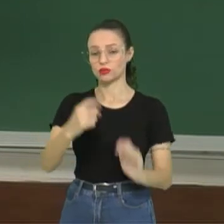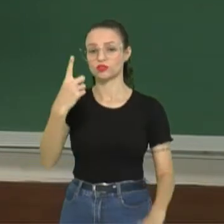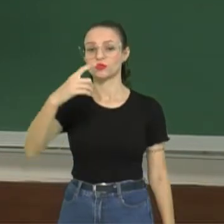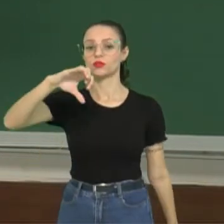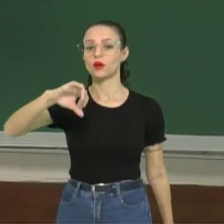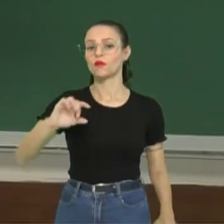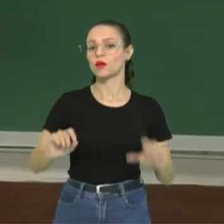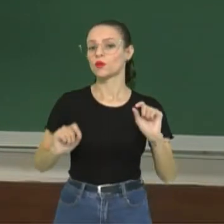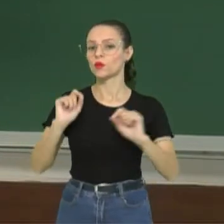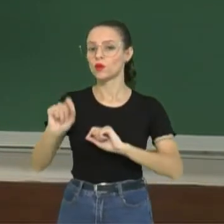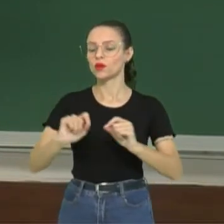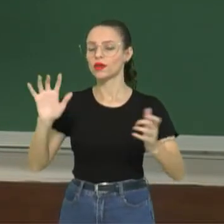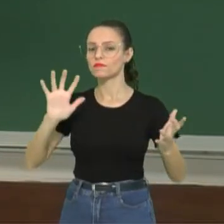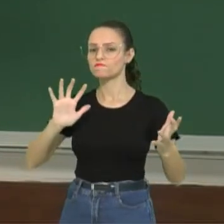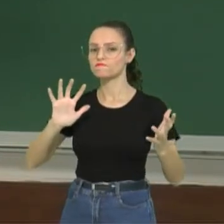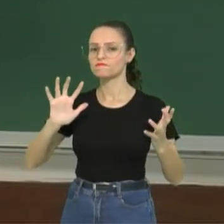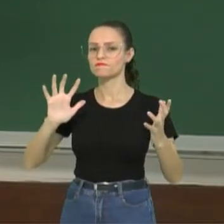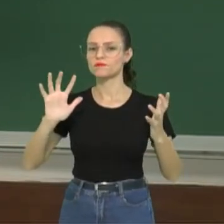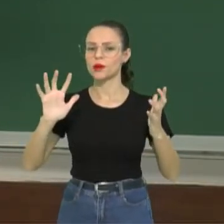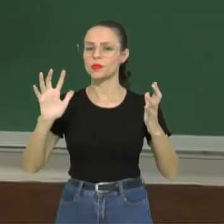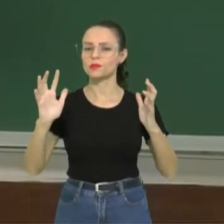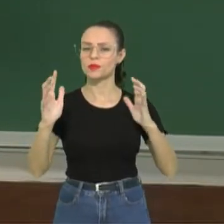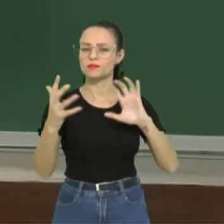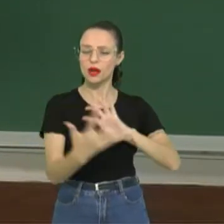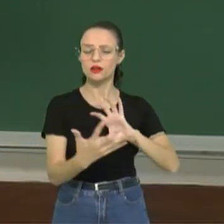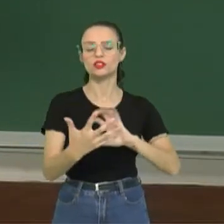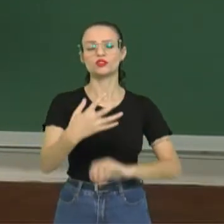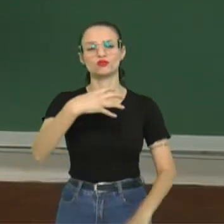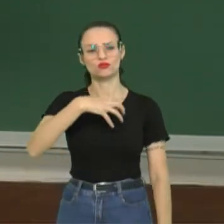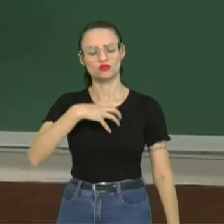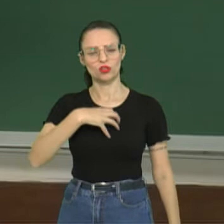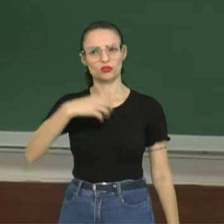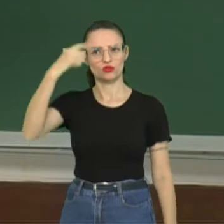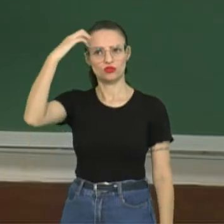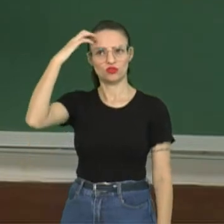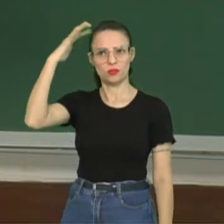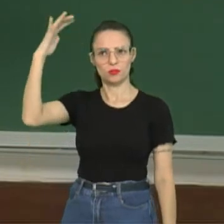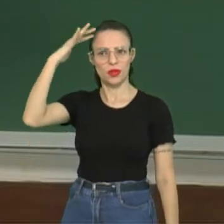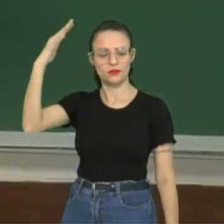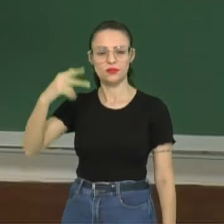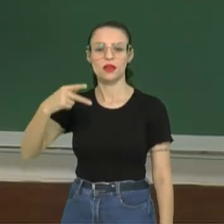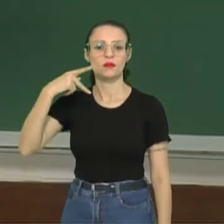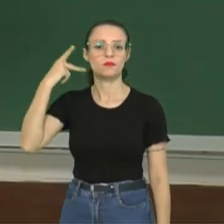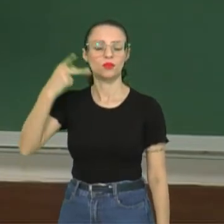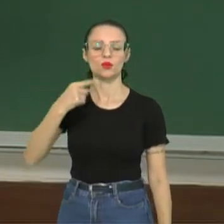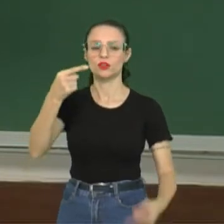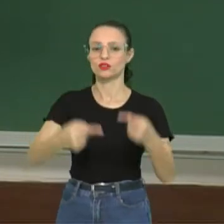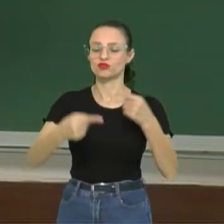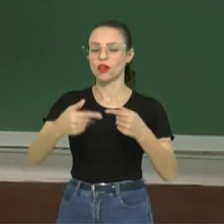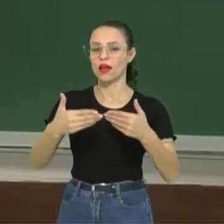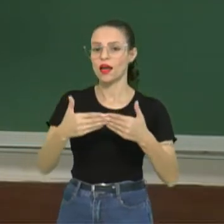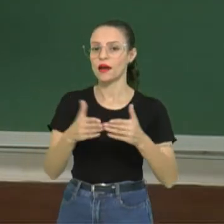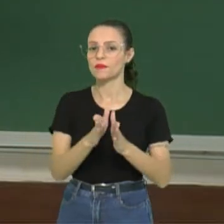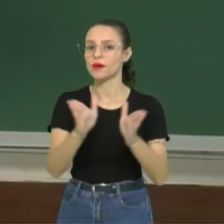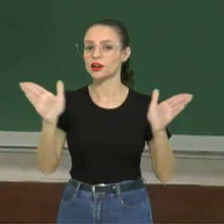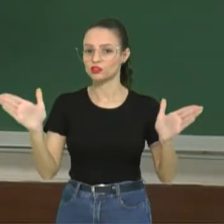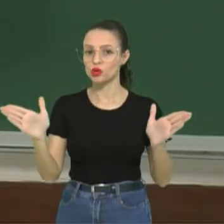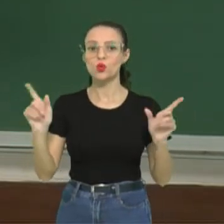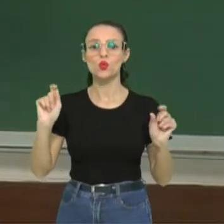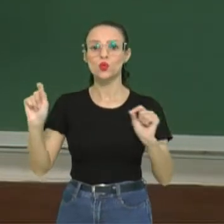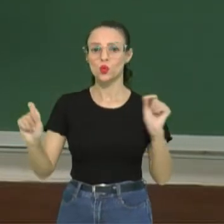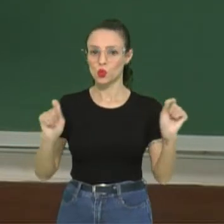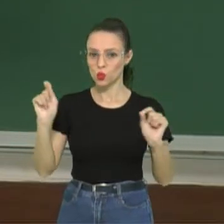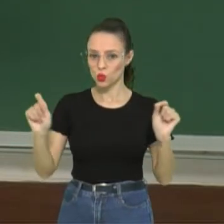que transformaram né a forma de se pensar a política A partir dessa divisão entre um